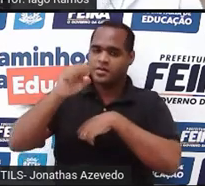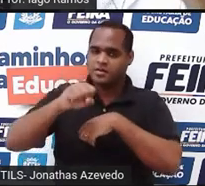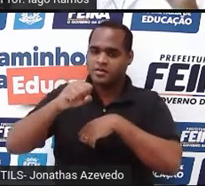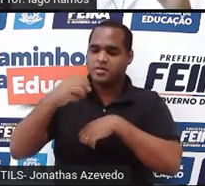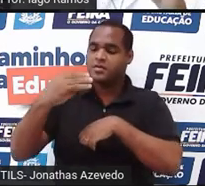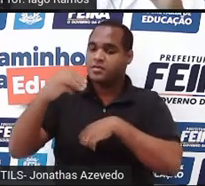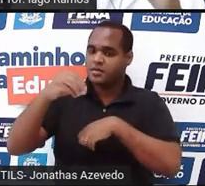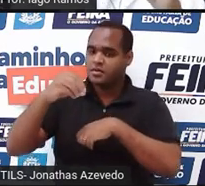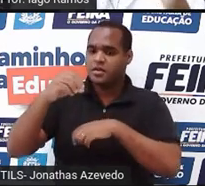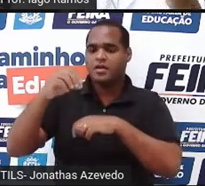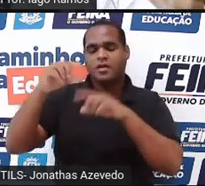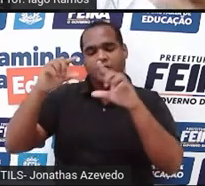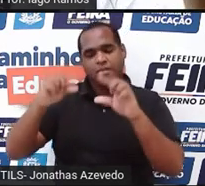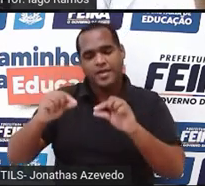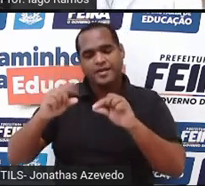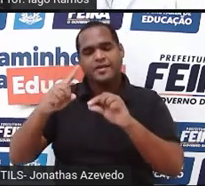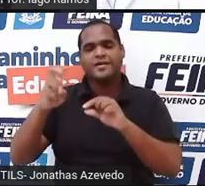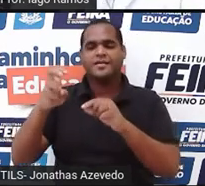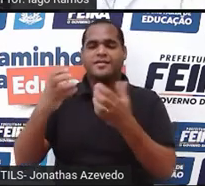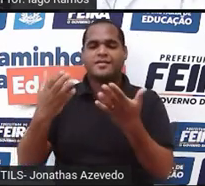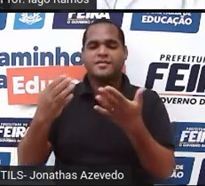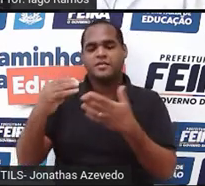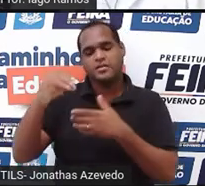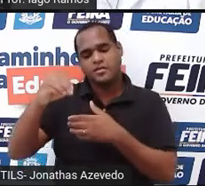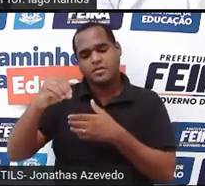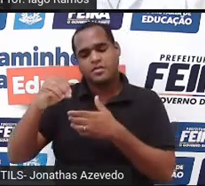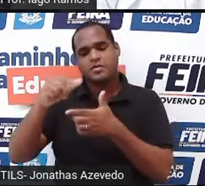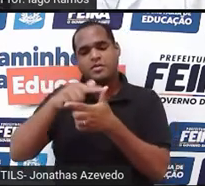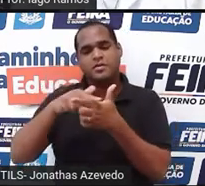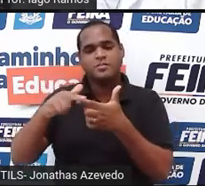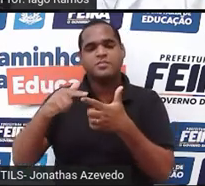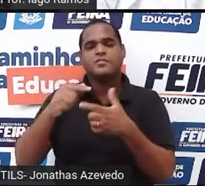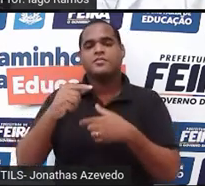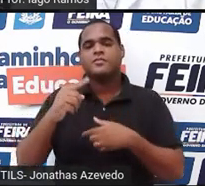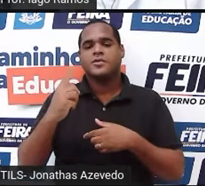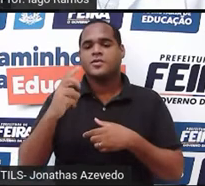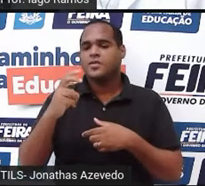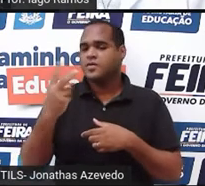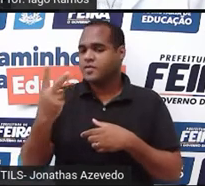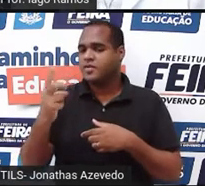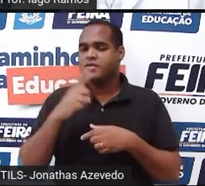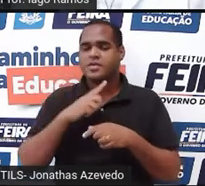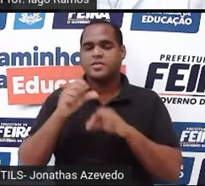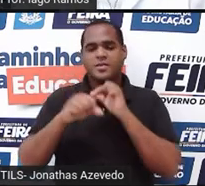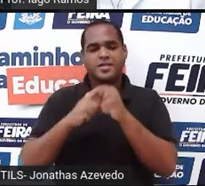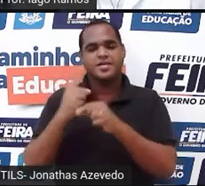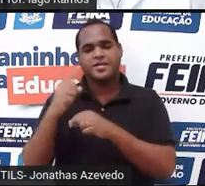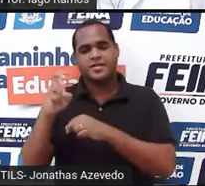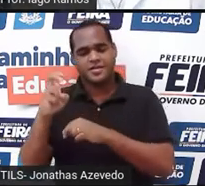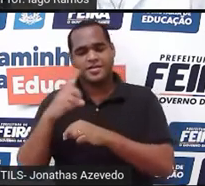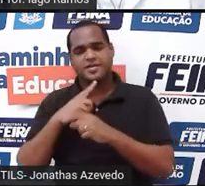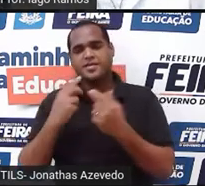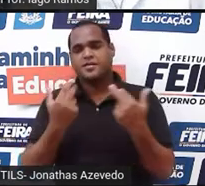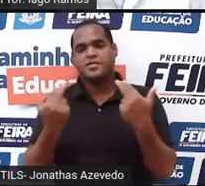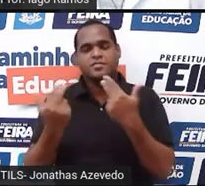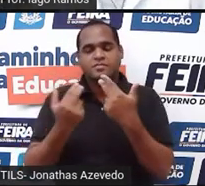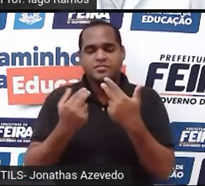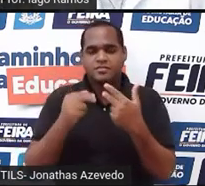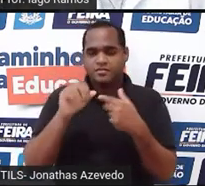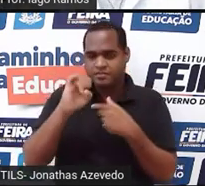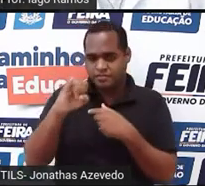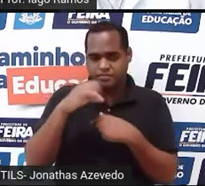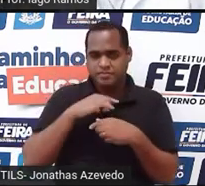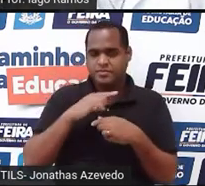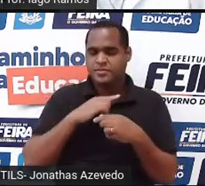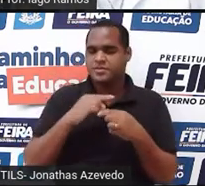diminuiu para 15 30 / 2 = 15 e se a quantidade de